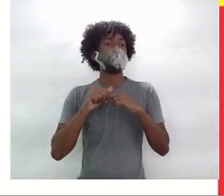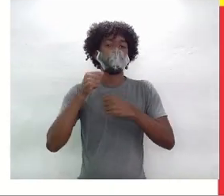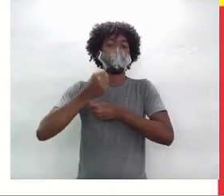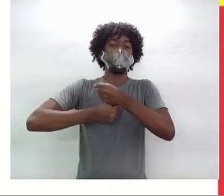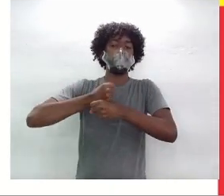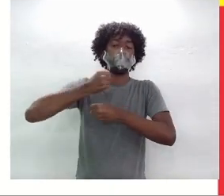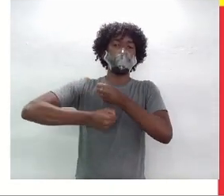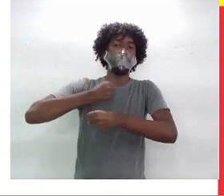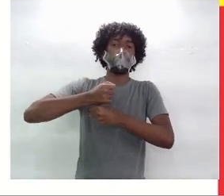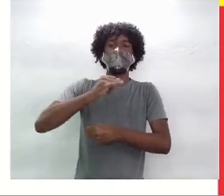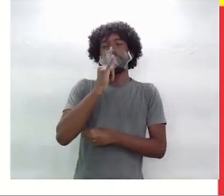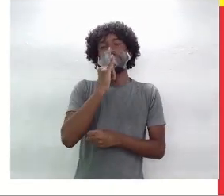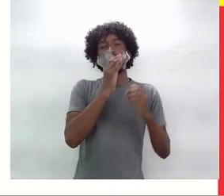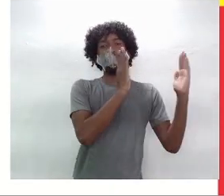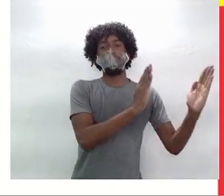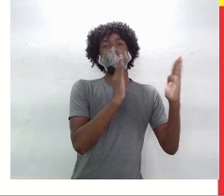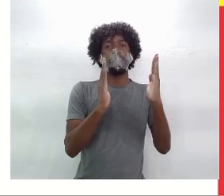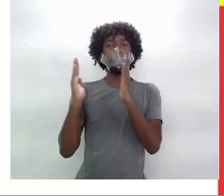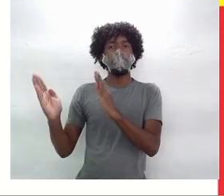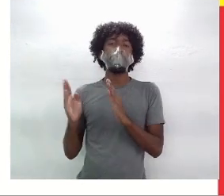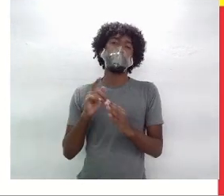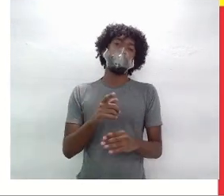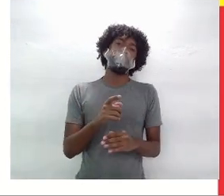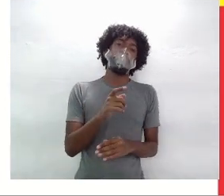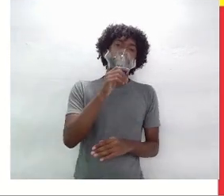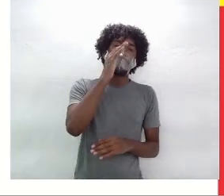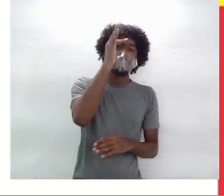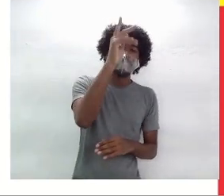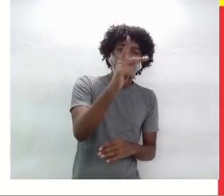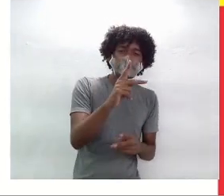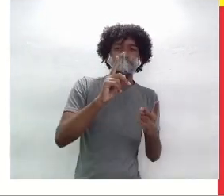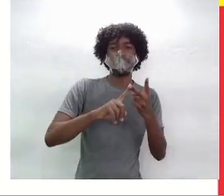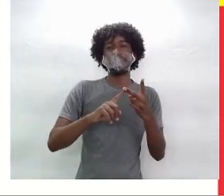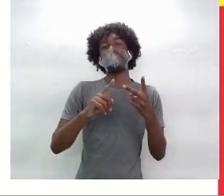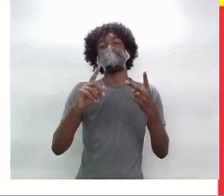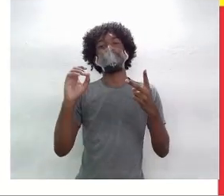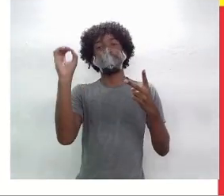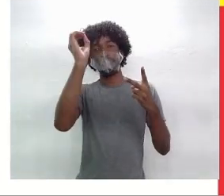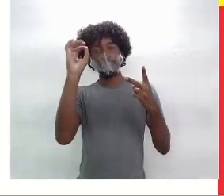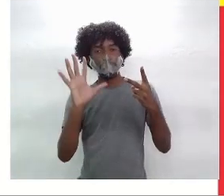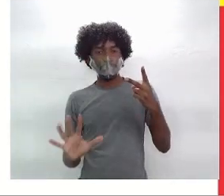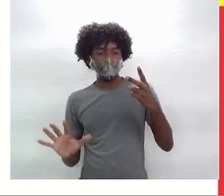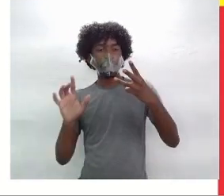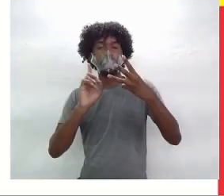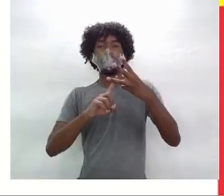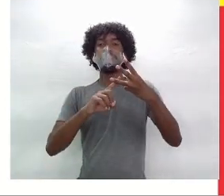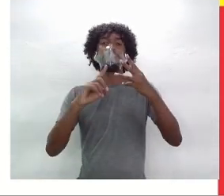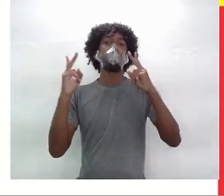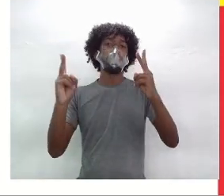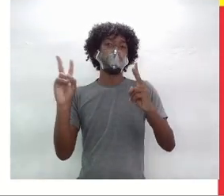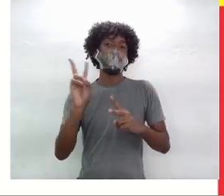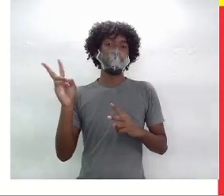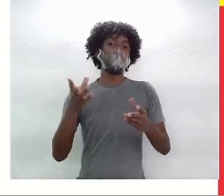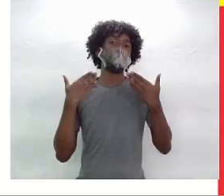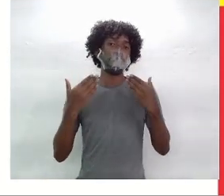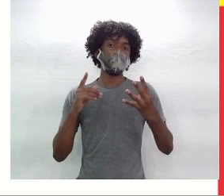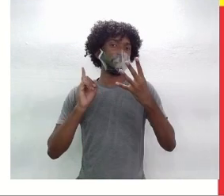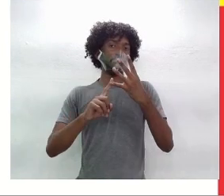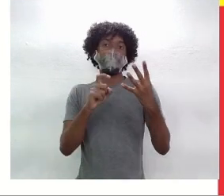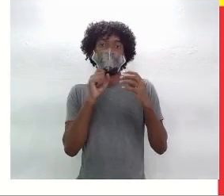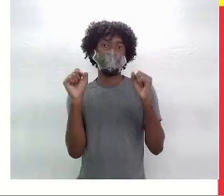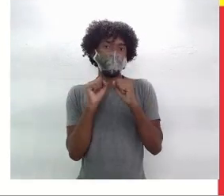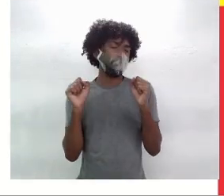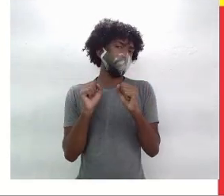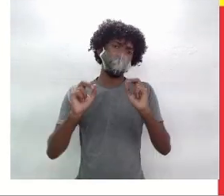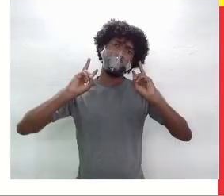ano, tipo primavera, outono, verão, inverno, a gente quase não percebe.